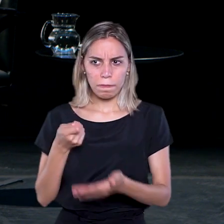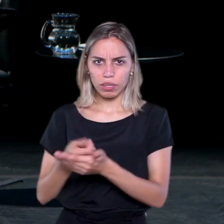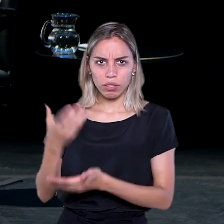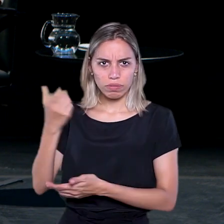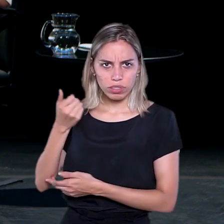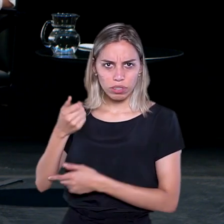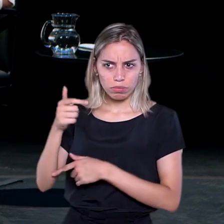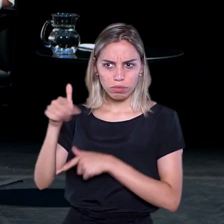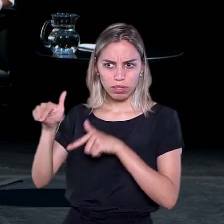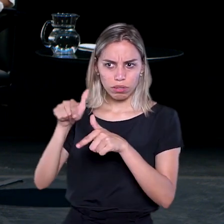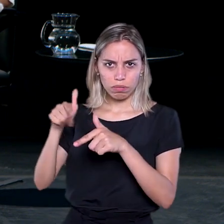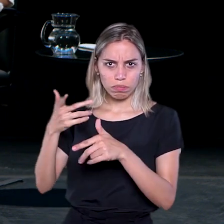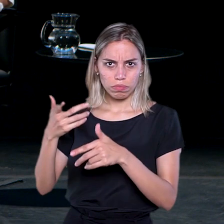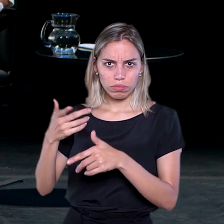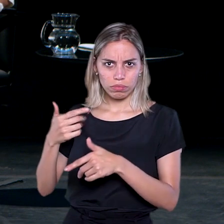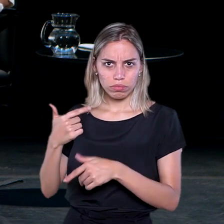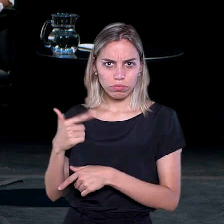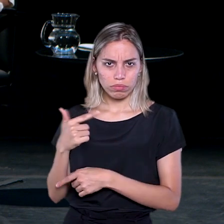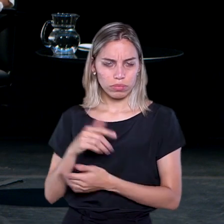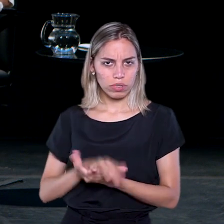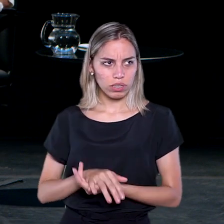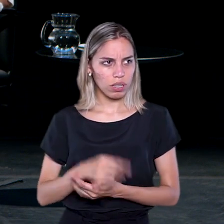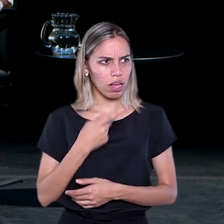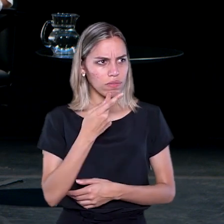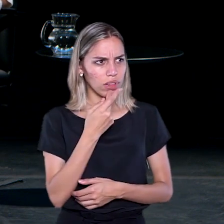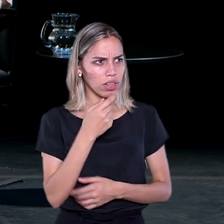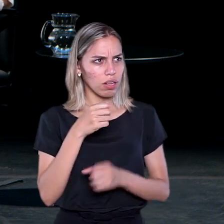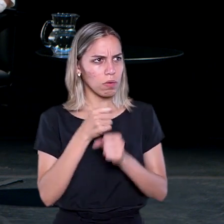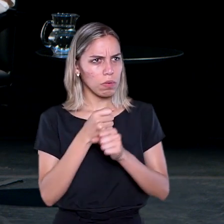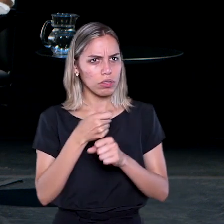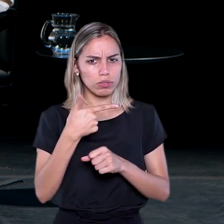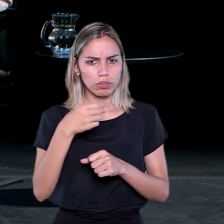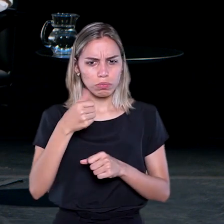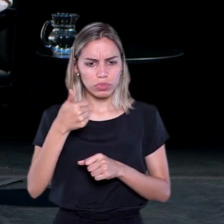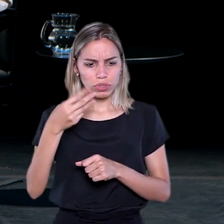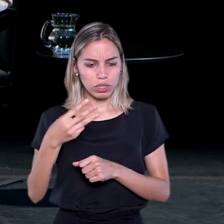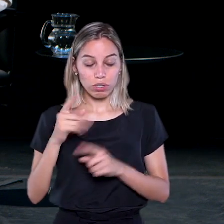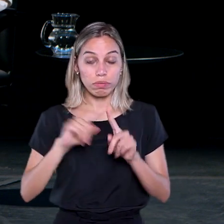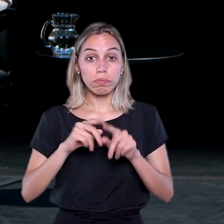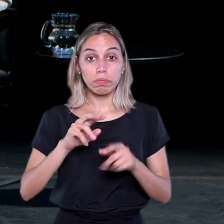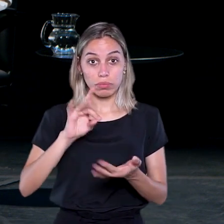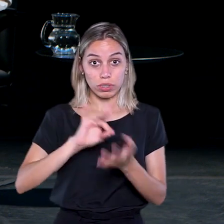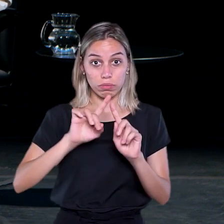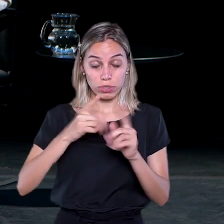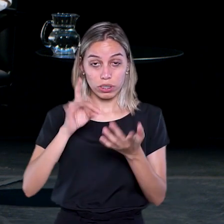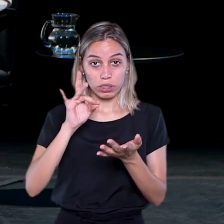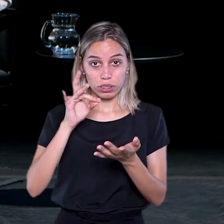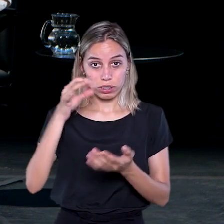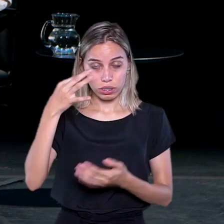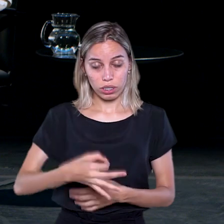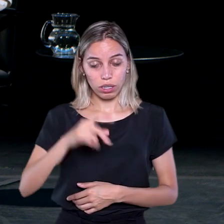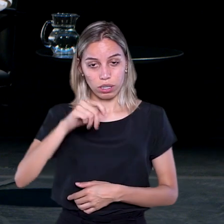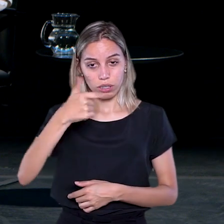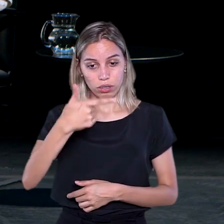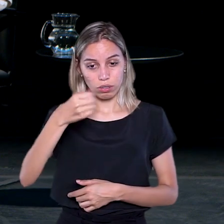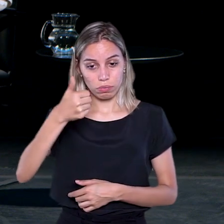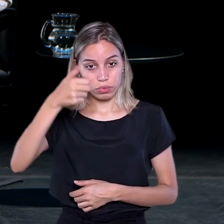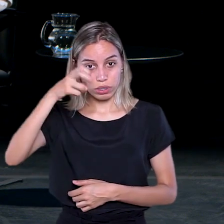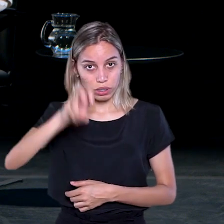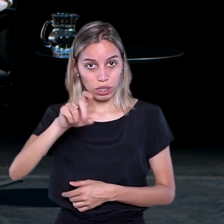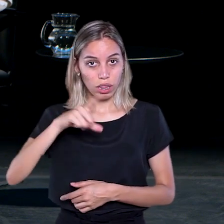mas isso não é à toa. Quando? 2015, eu ia falar 2013. 2015 é que a categoria empregadas domésticas tem seus direitos